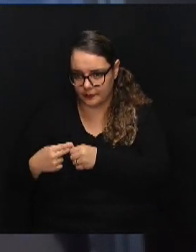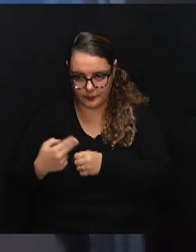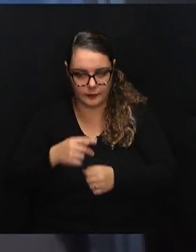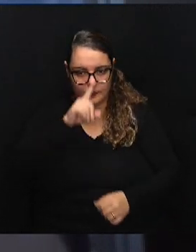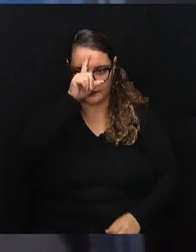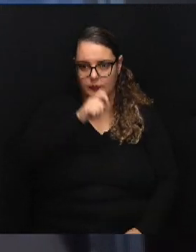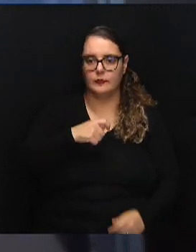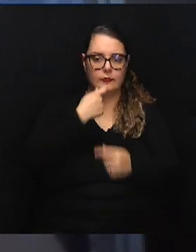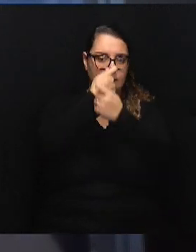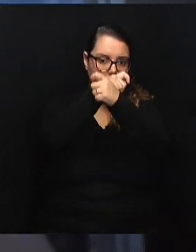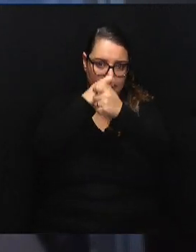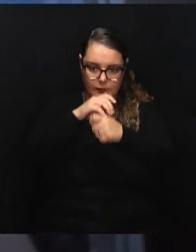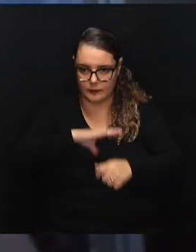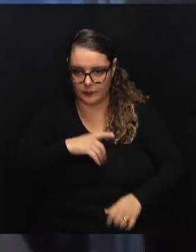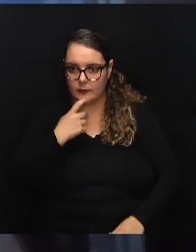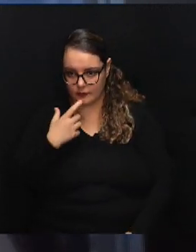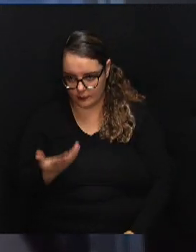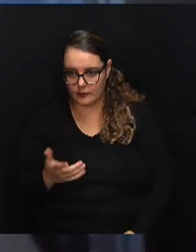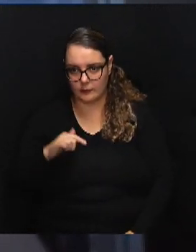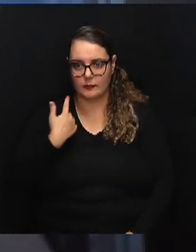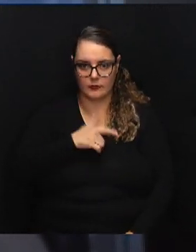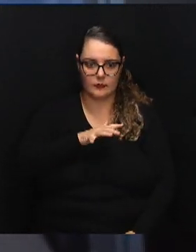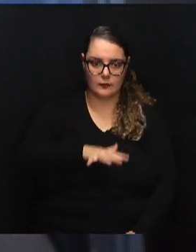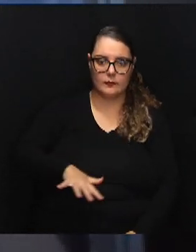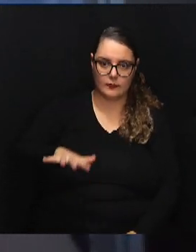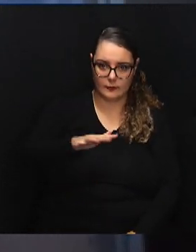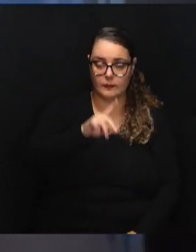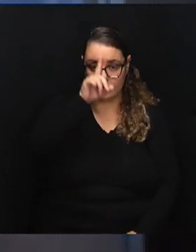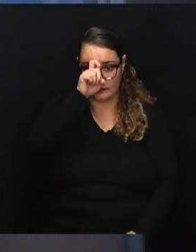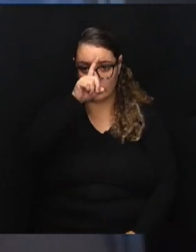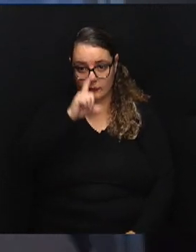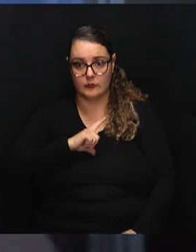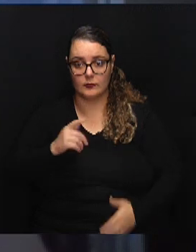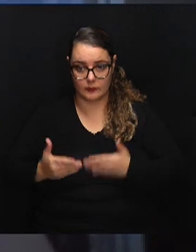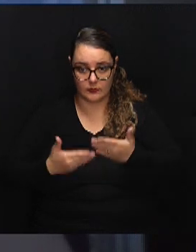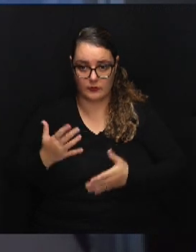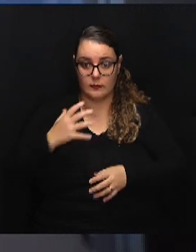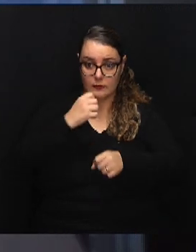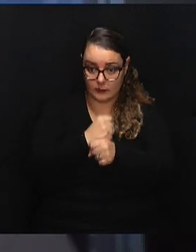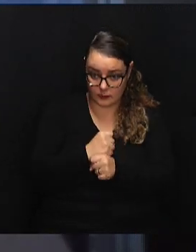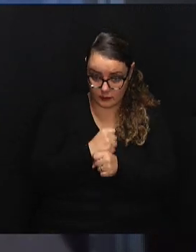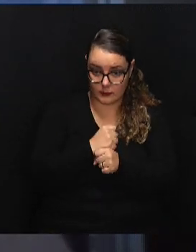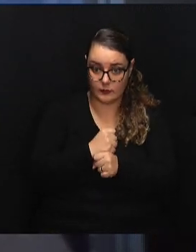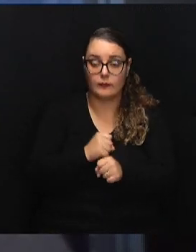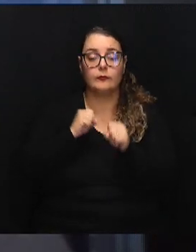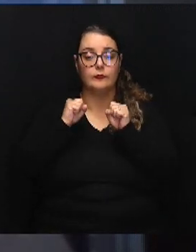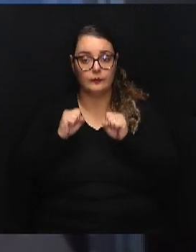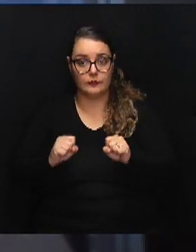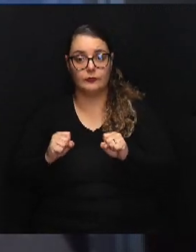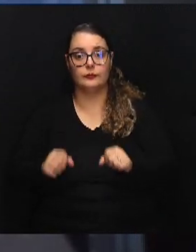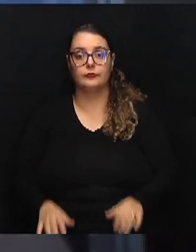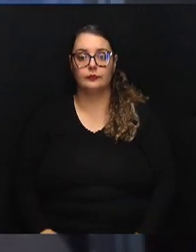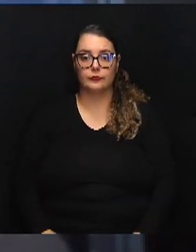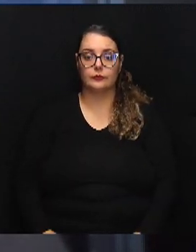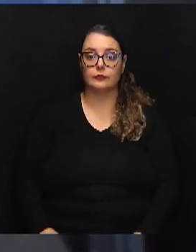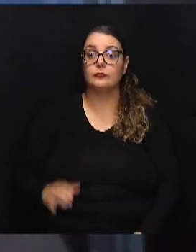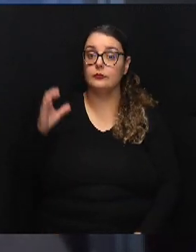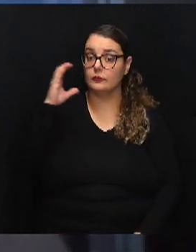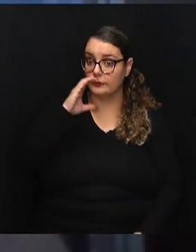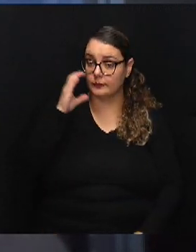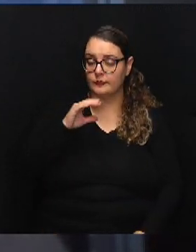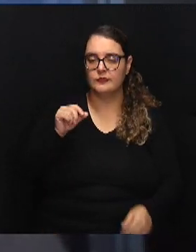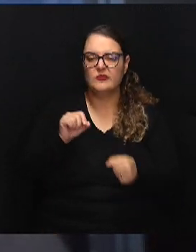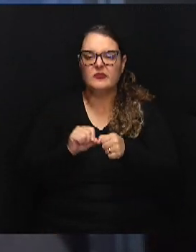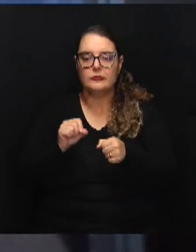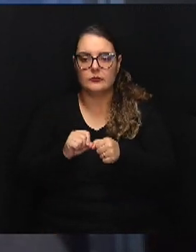da PUC de Campinas, né? Aqui na nossa região, hospitais que tenham serviços completos e que possam imediatamente realizar